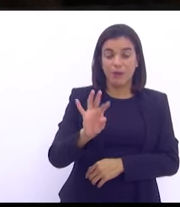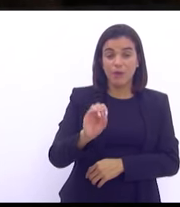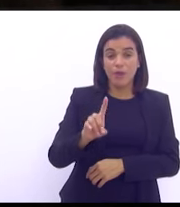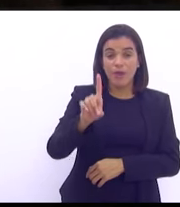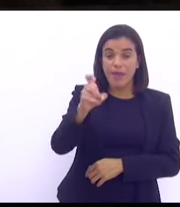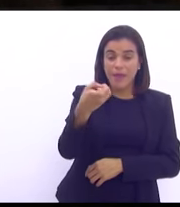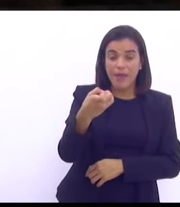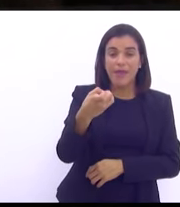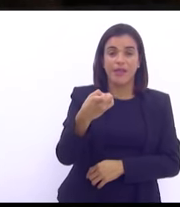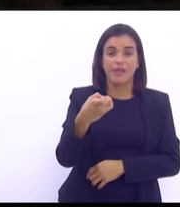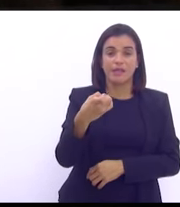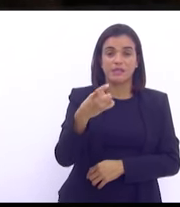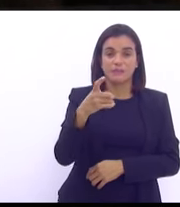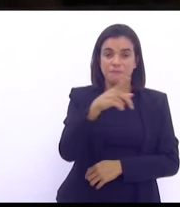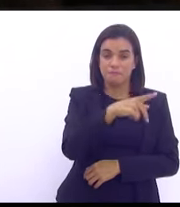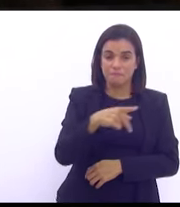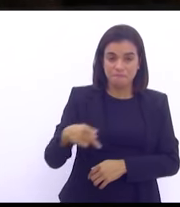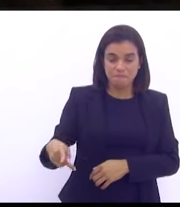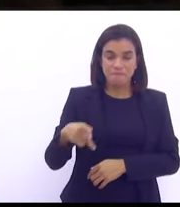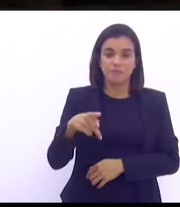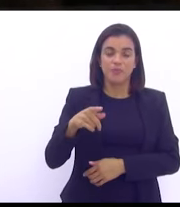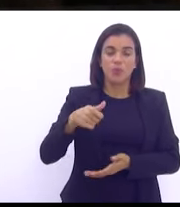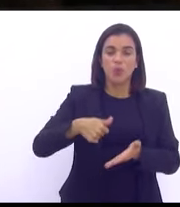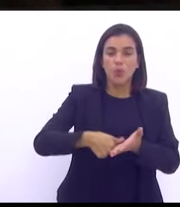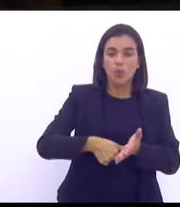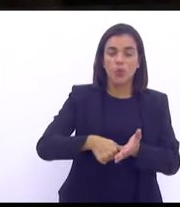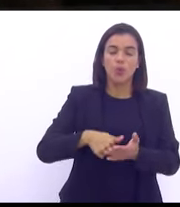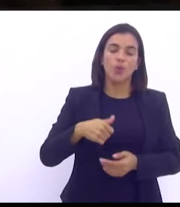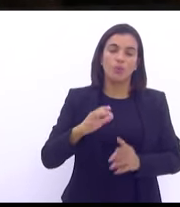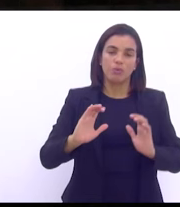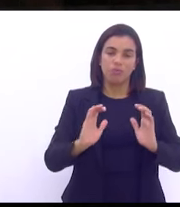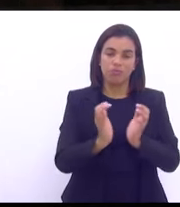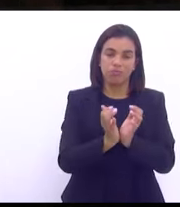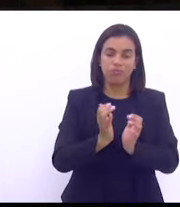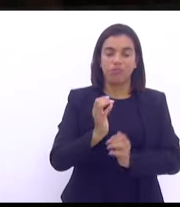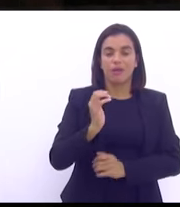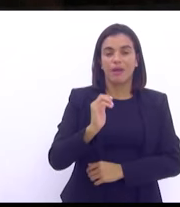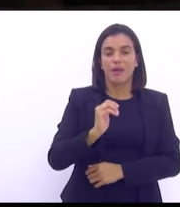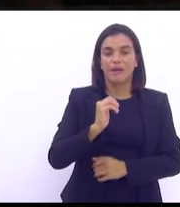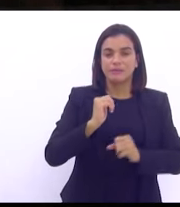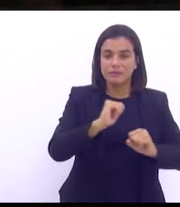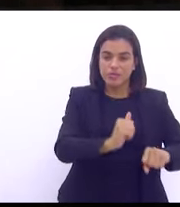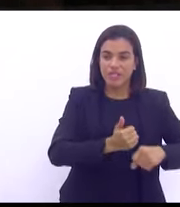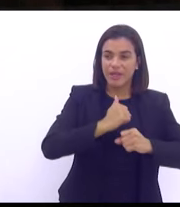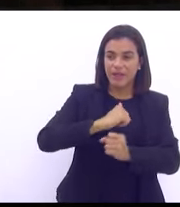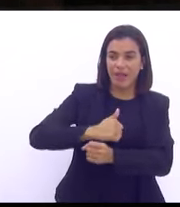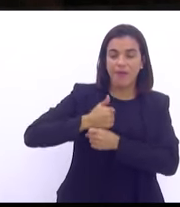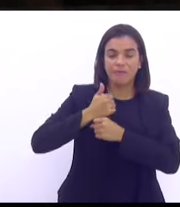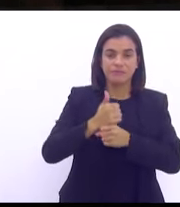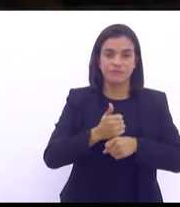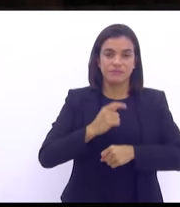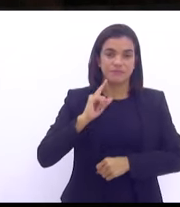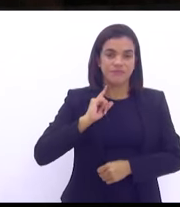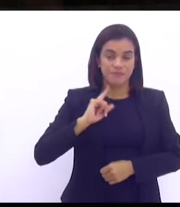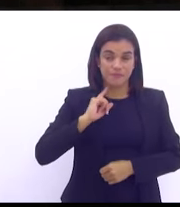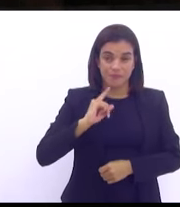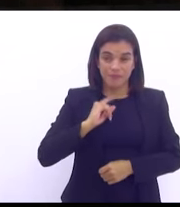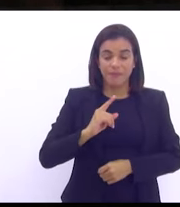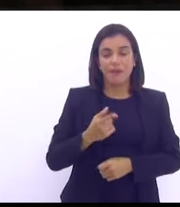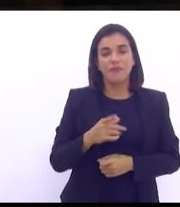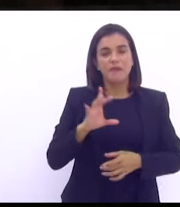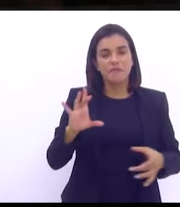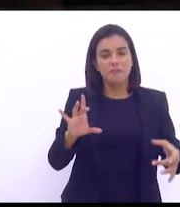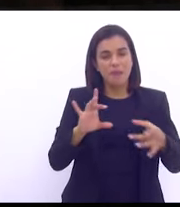Regatas do Flamengo. Bom, mas dito isso, depois de 75 teve a fusão,